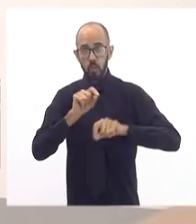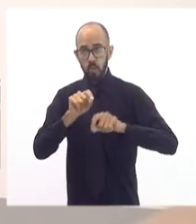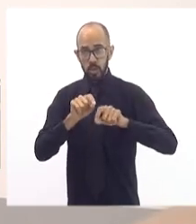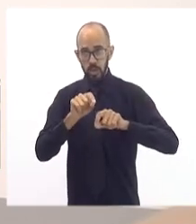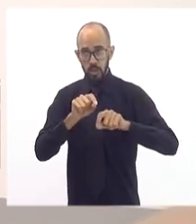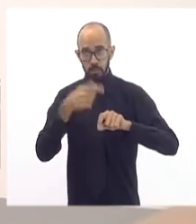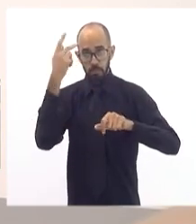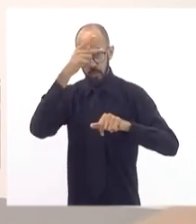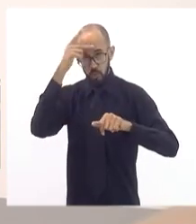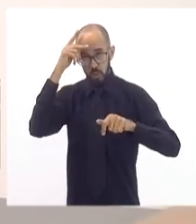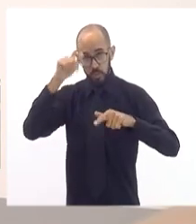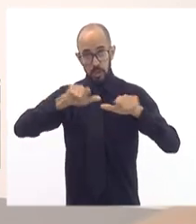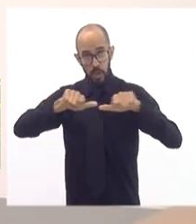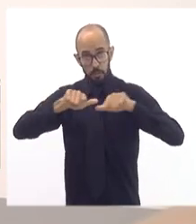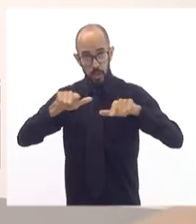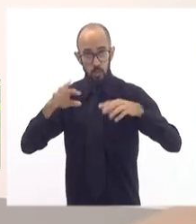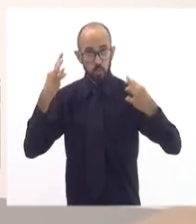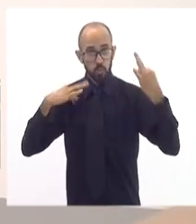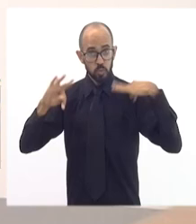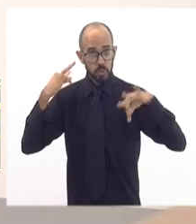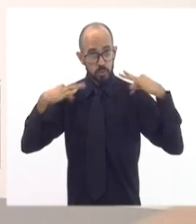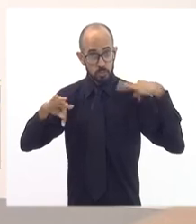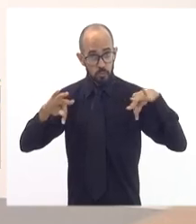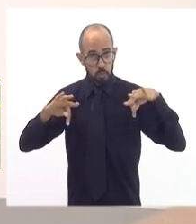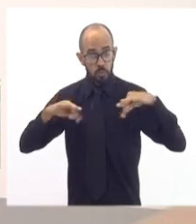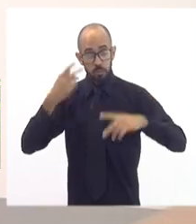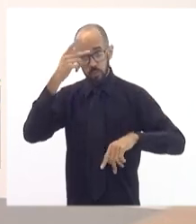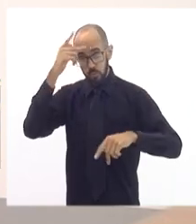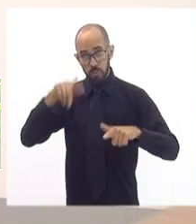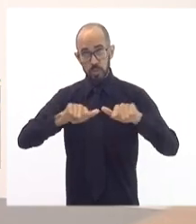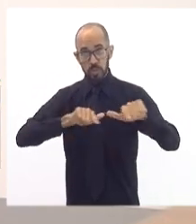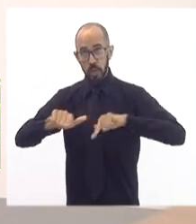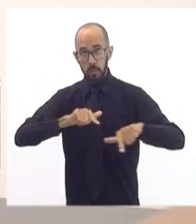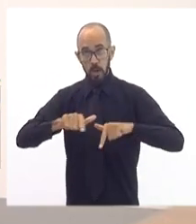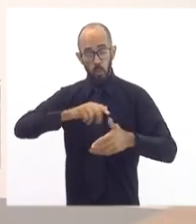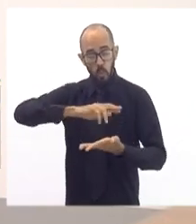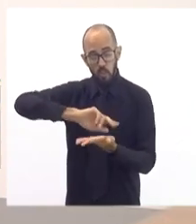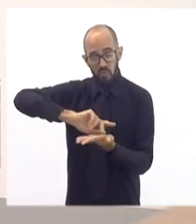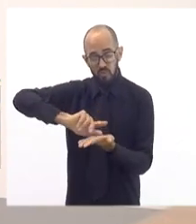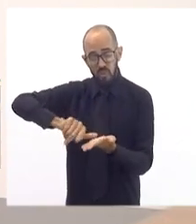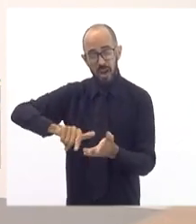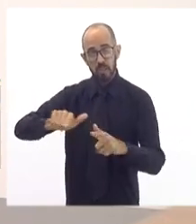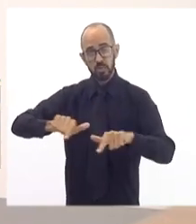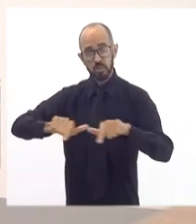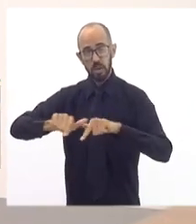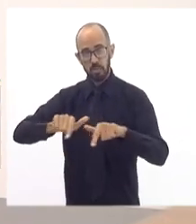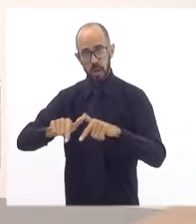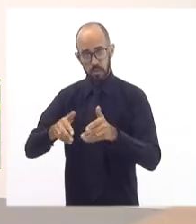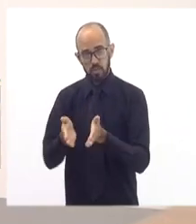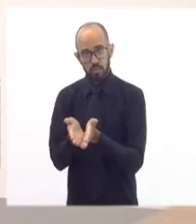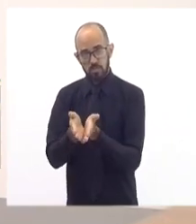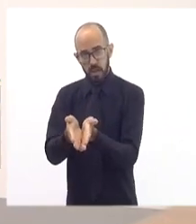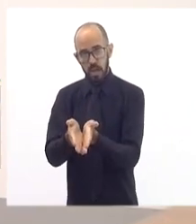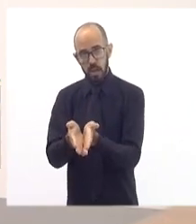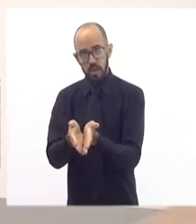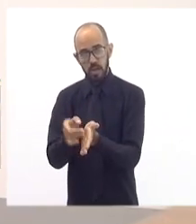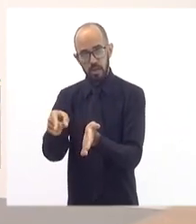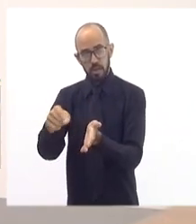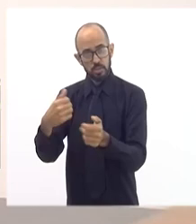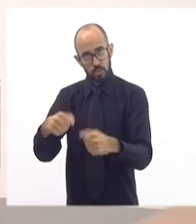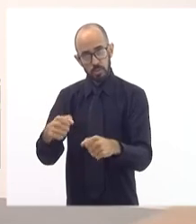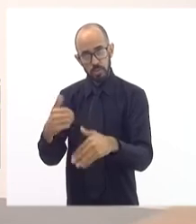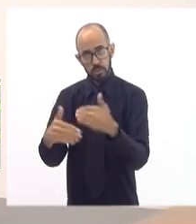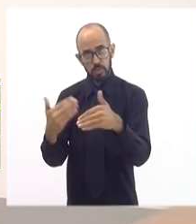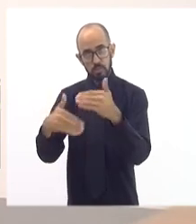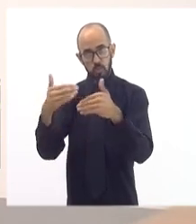temos gente trabalha com turismo você me gente trabalha com outras atividades náuticas então nós precisamos desenvolver aquela